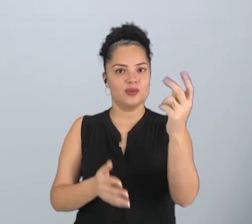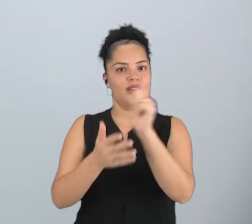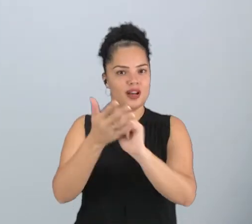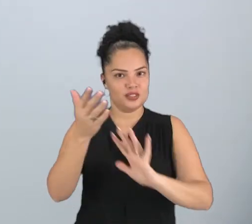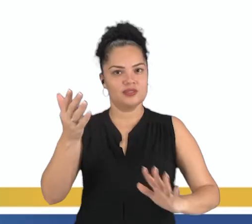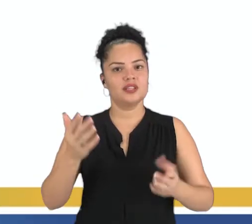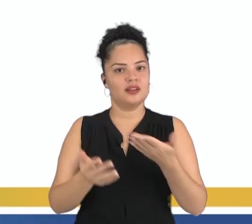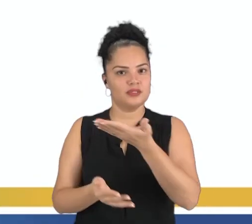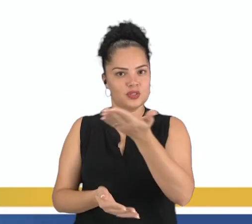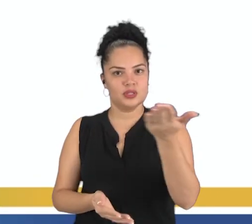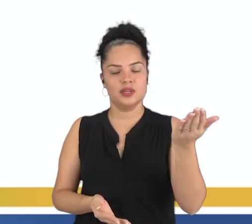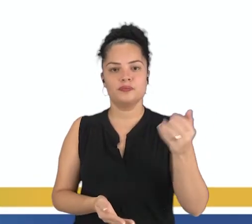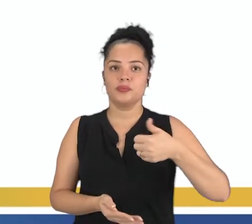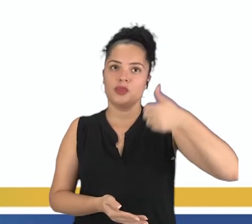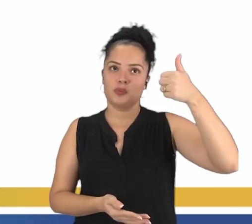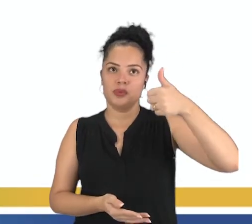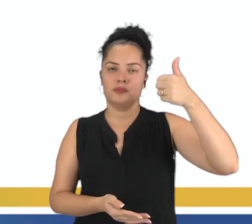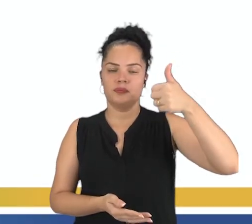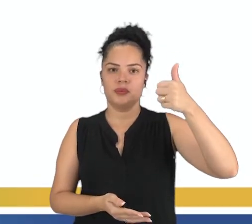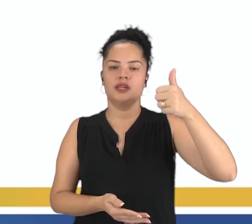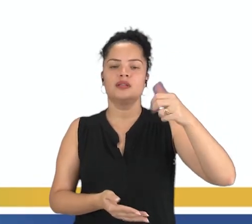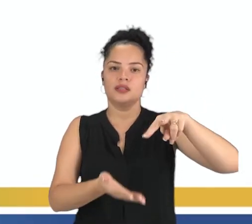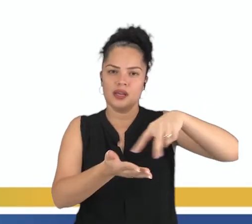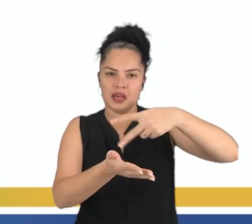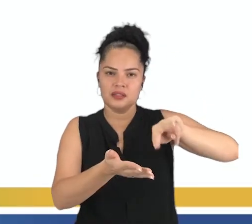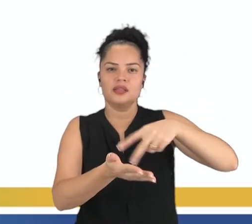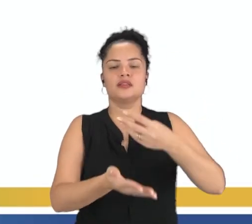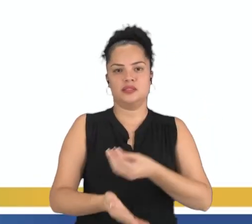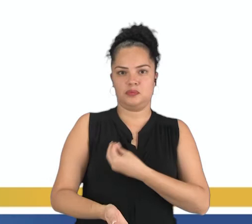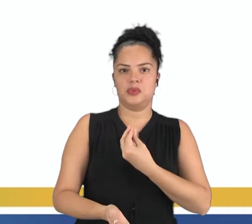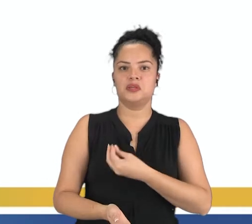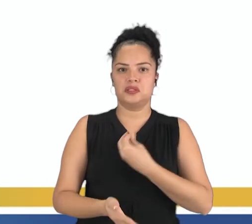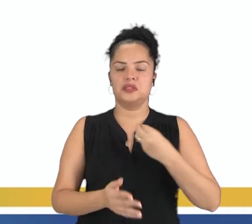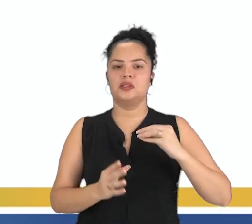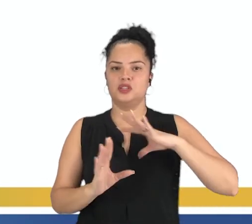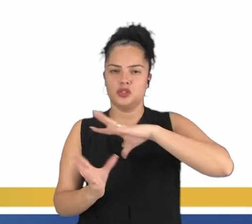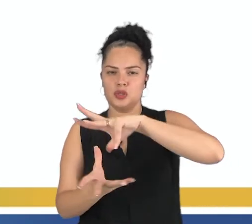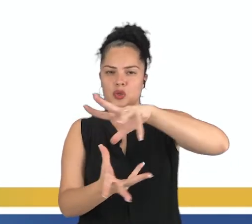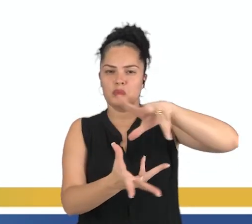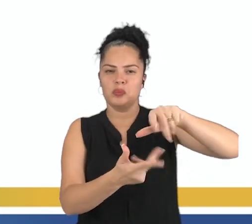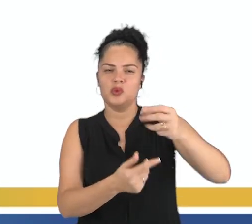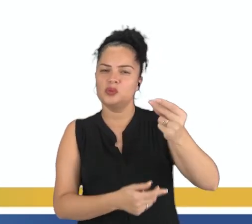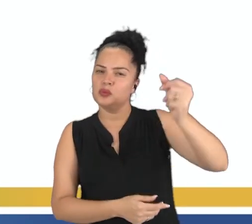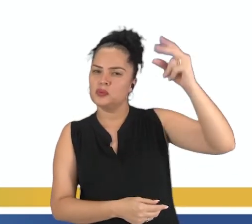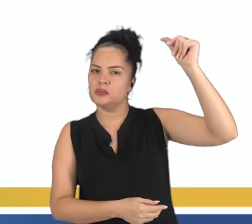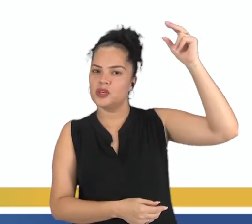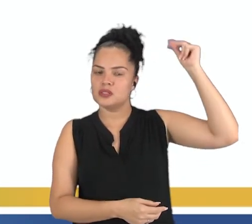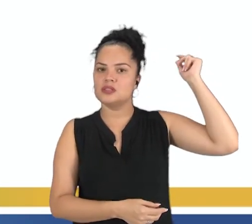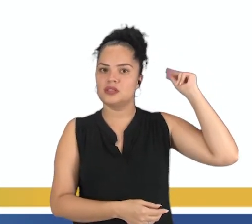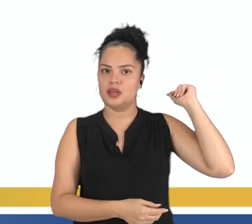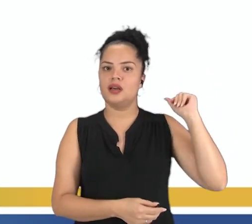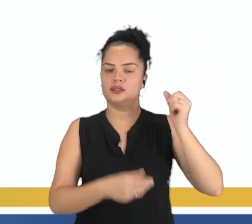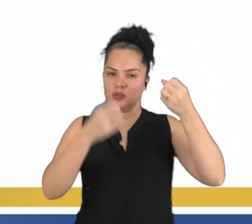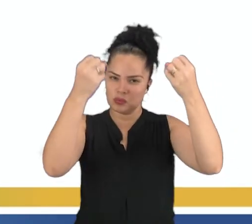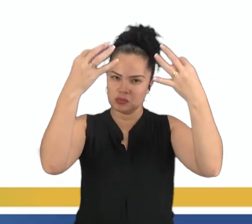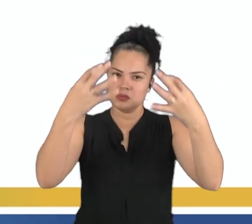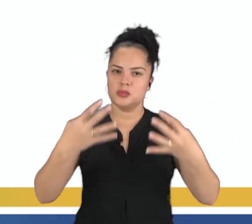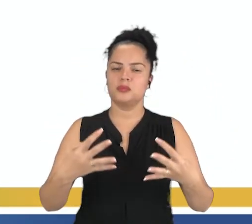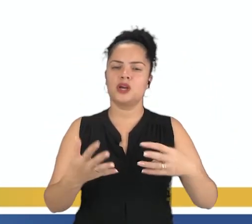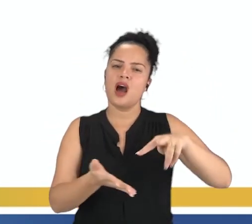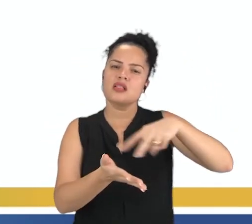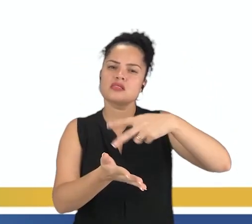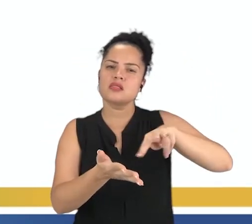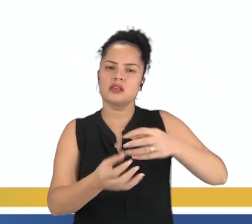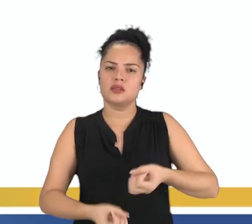atividades para você. Na primeira eu digo assim, a dança está presente na humanidade desde a pré-história. Por definição, a dança é uma